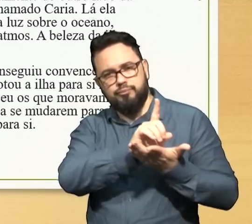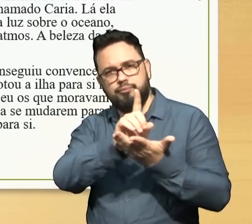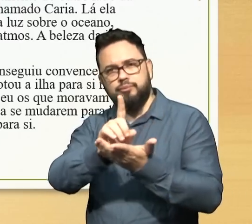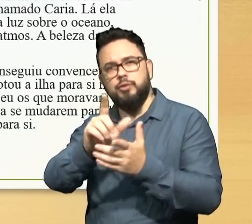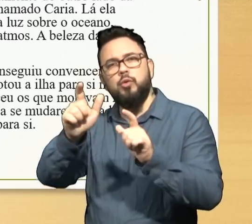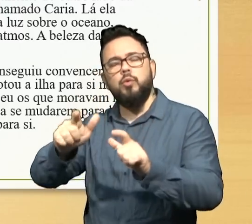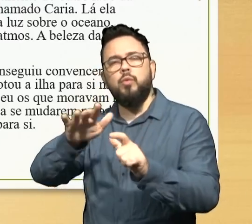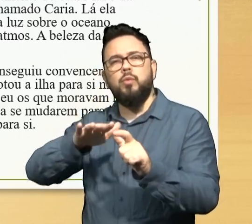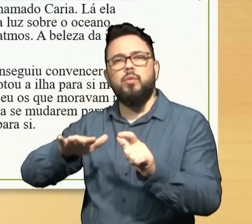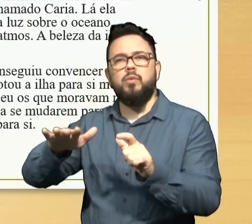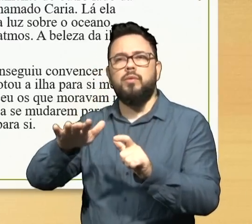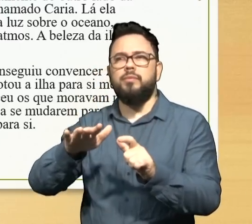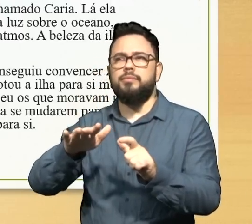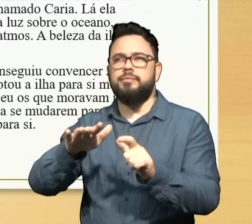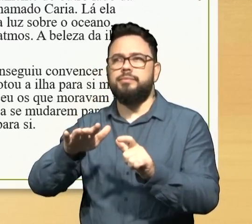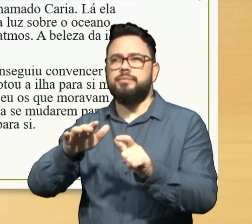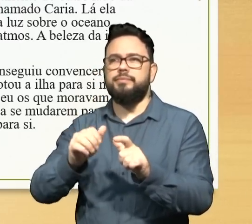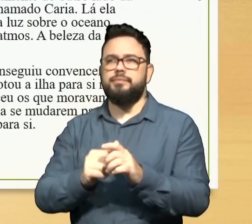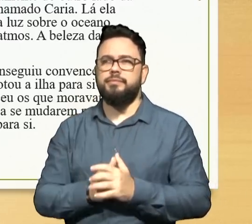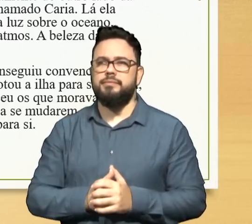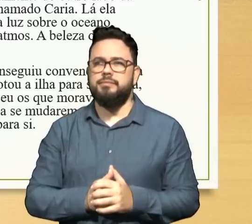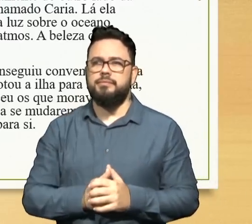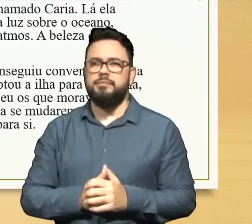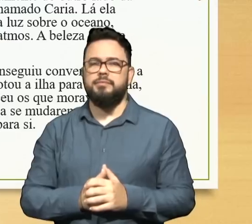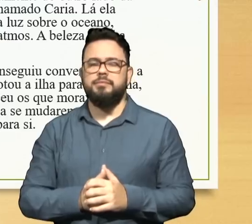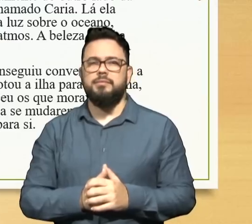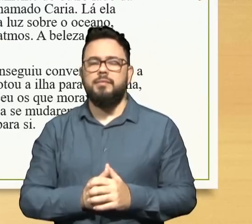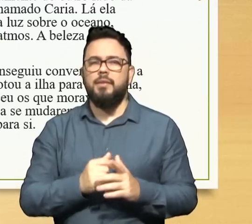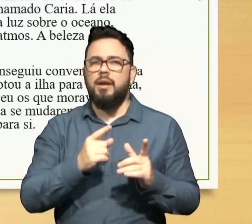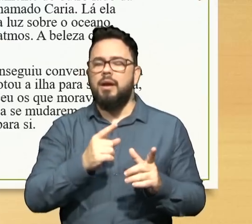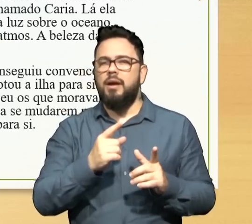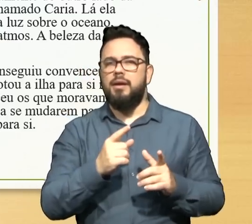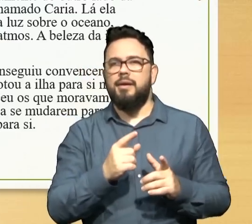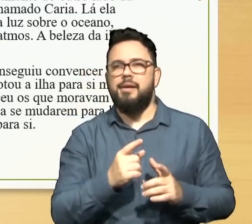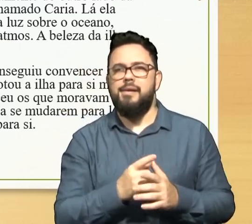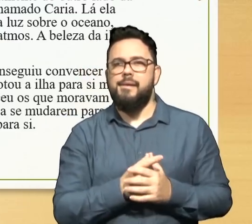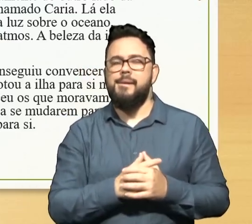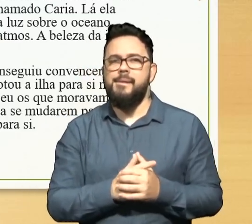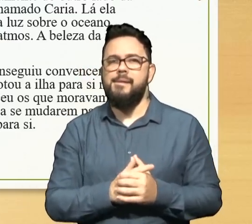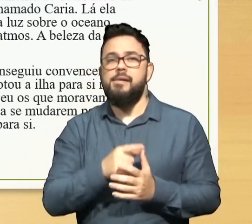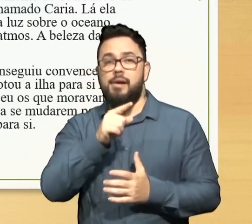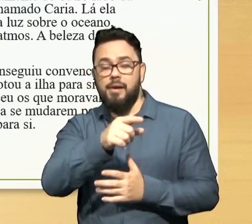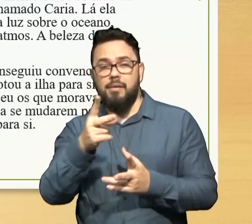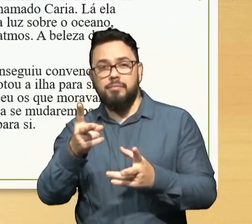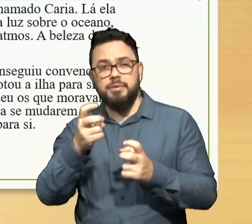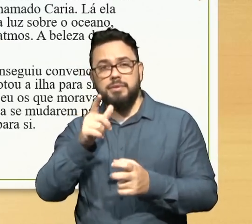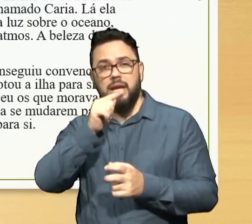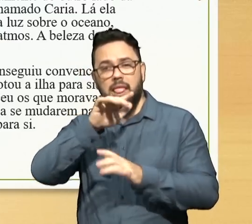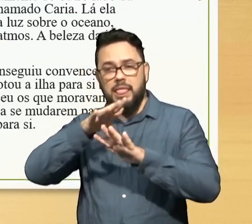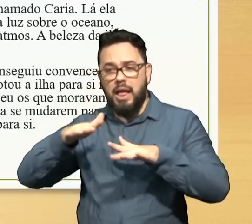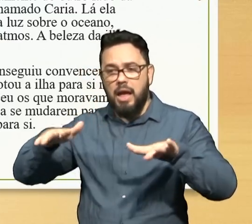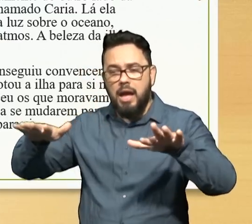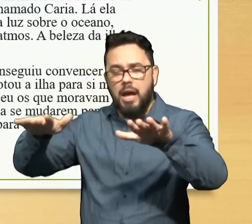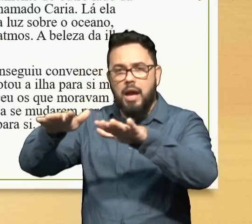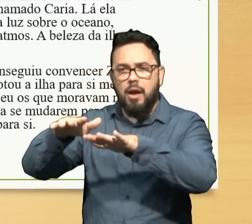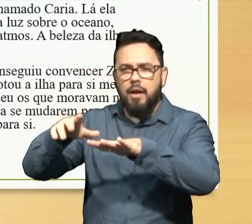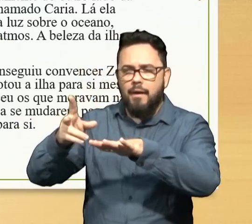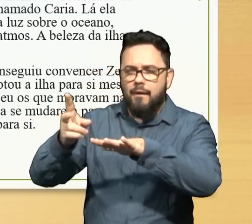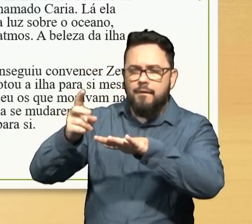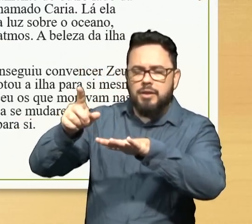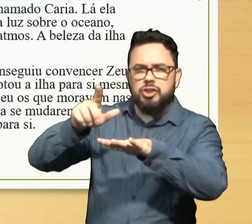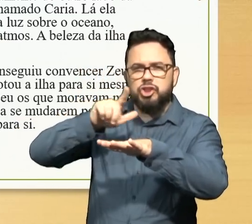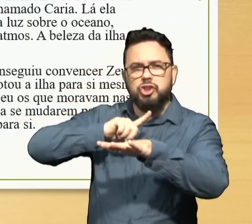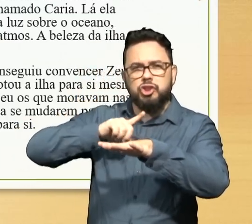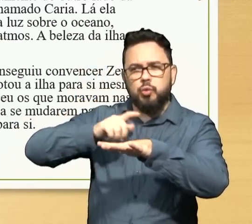continente ltimos com l ela via sob as águas uma bela Ilha que estava fundada quem